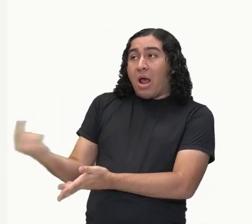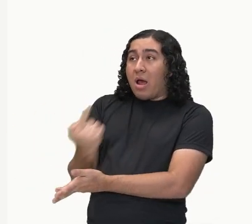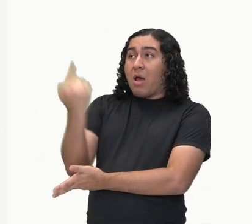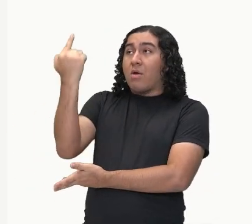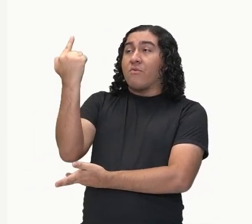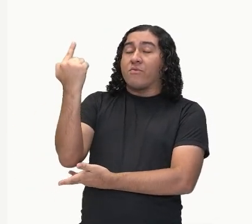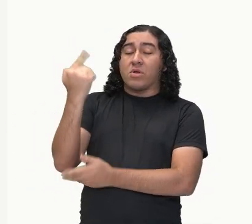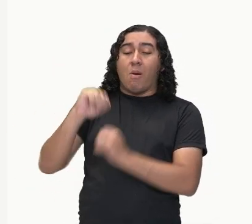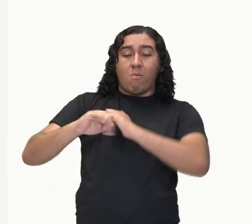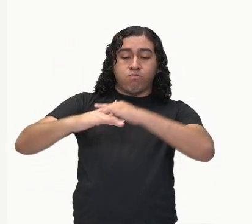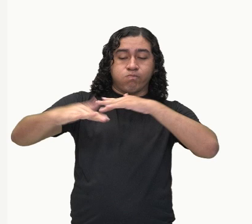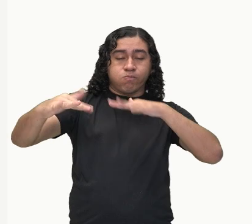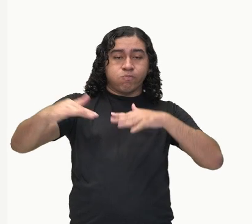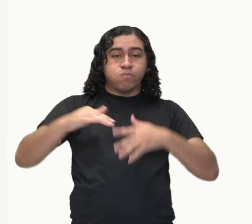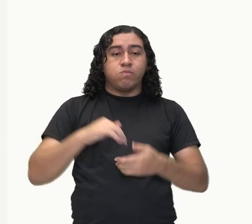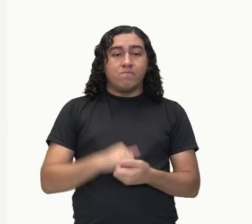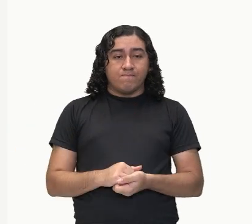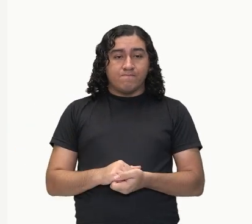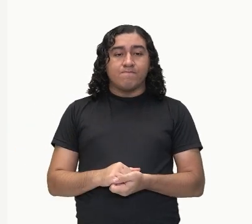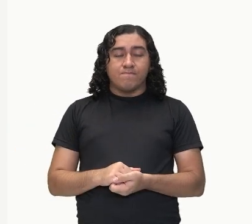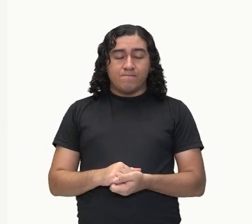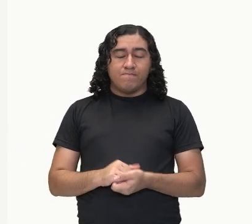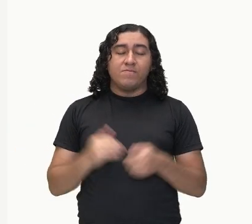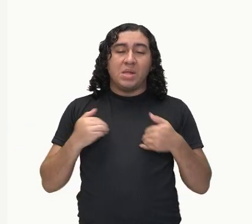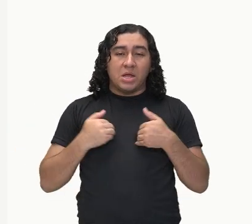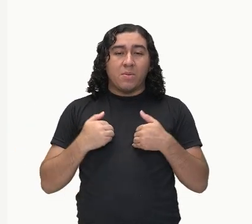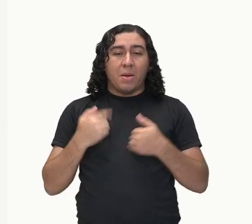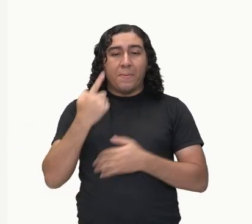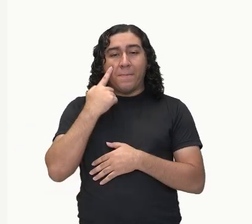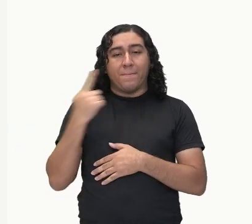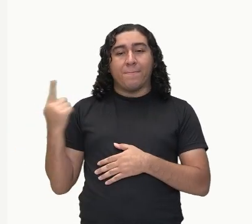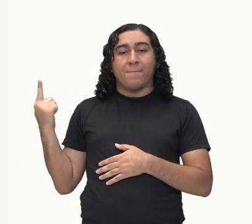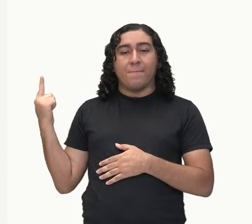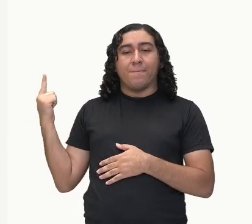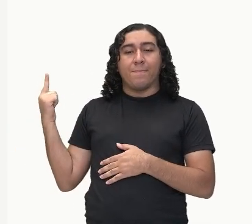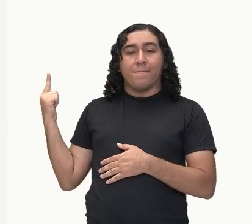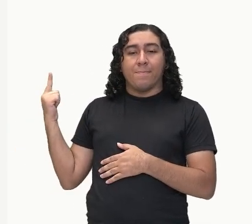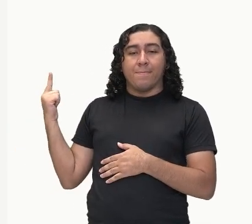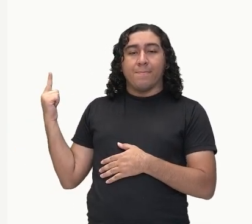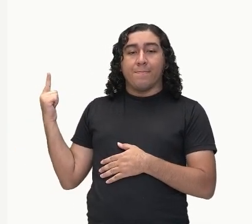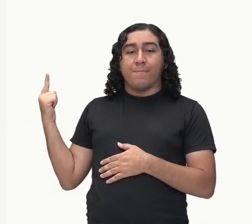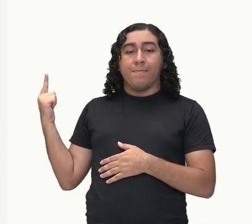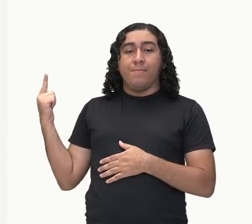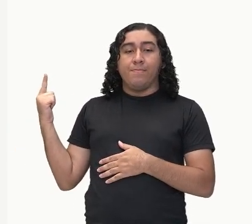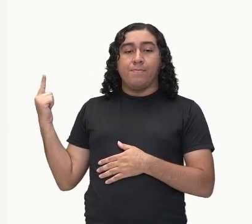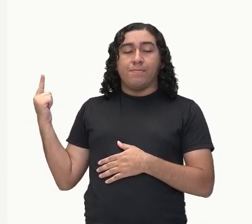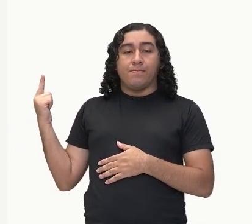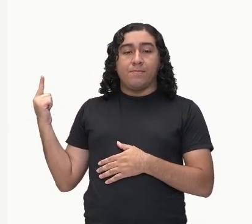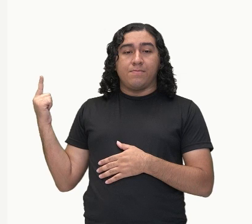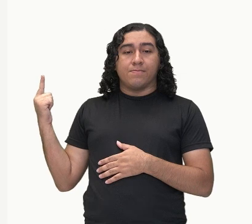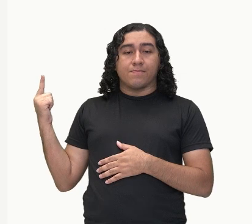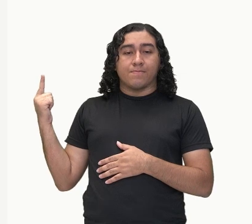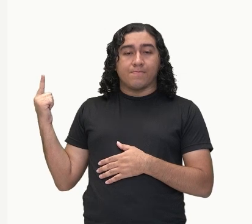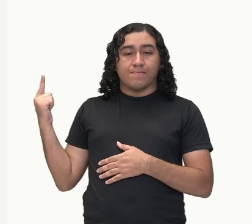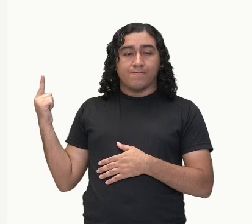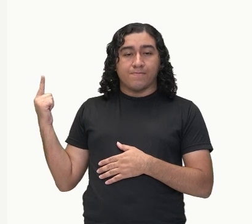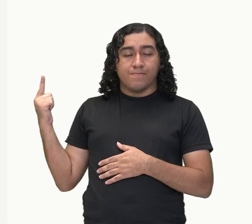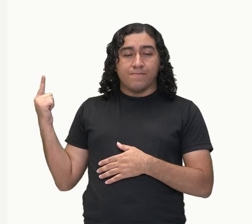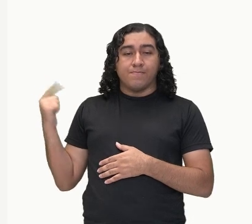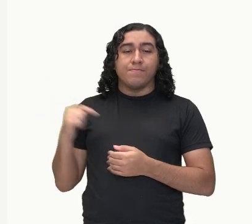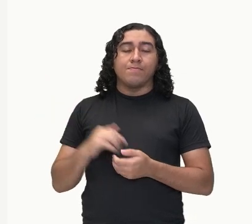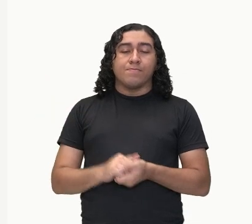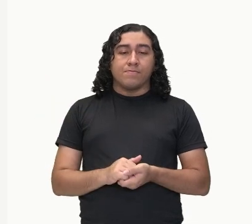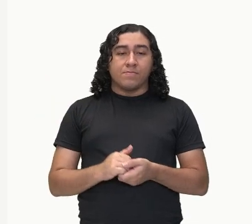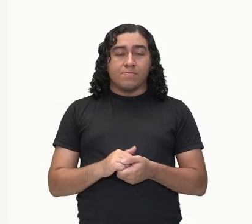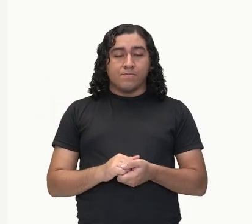de vegetação. Trago como fauna aí macacos, jacarés, onças, preguiças, cobras, aves como os araras